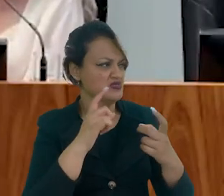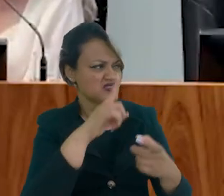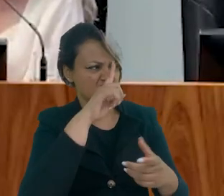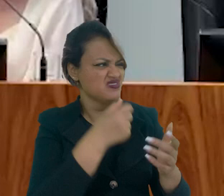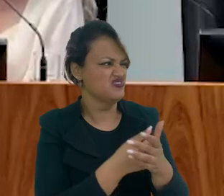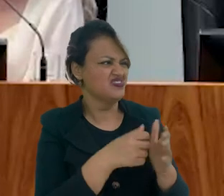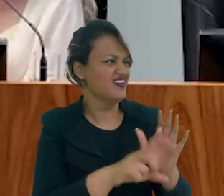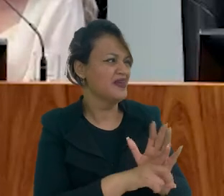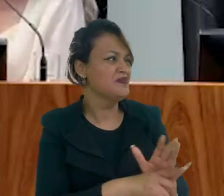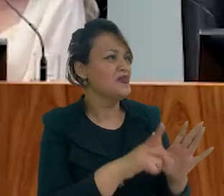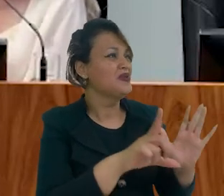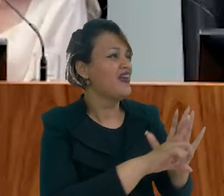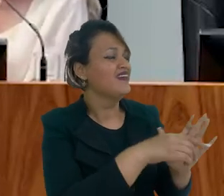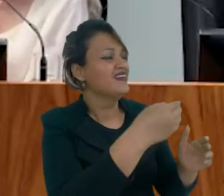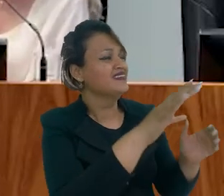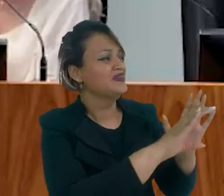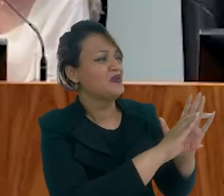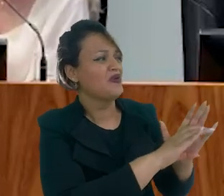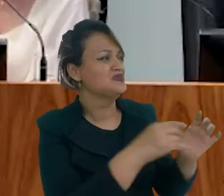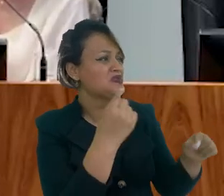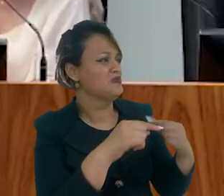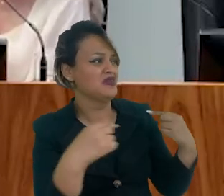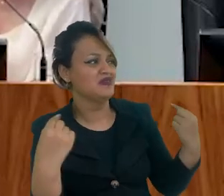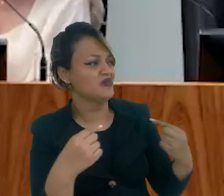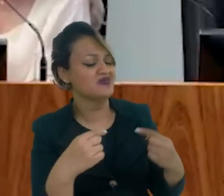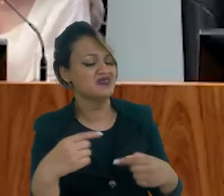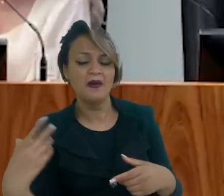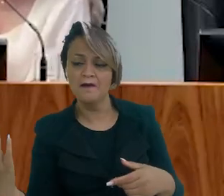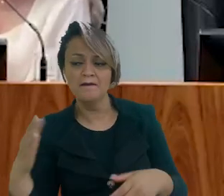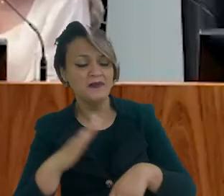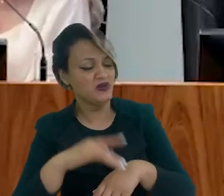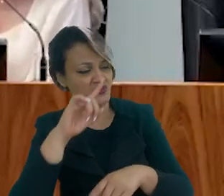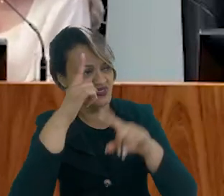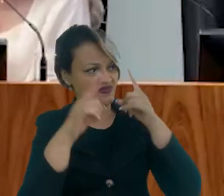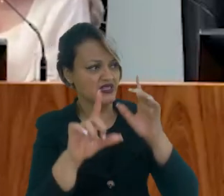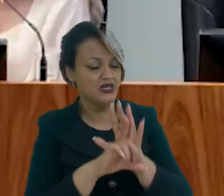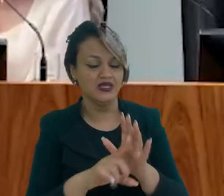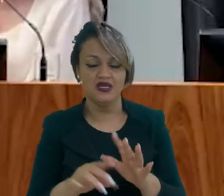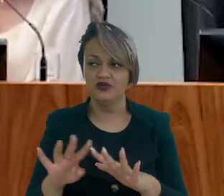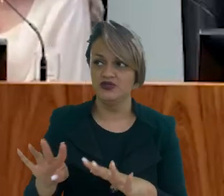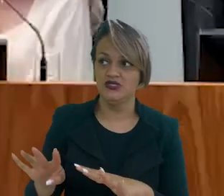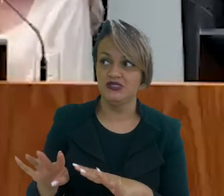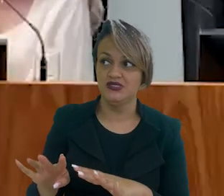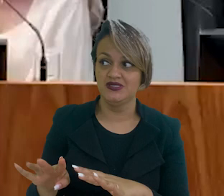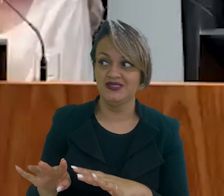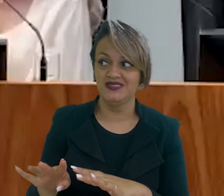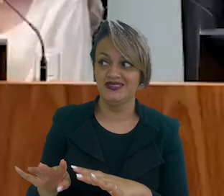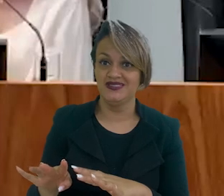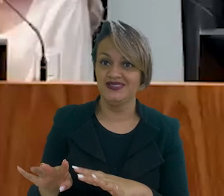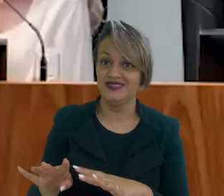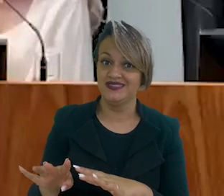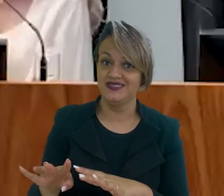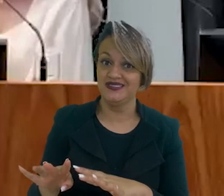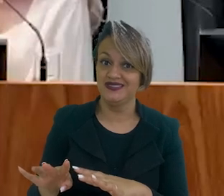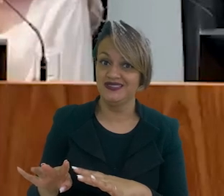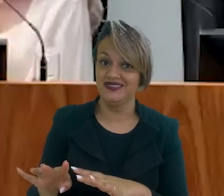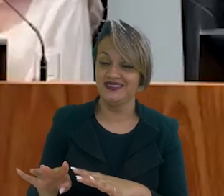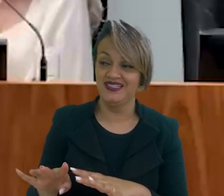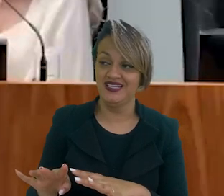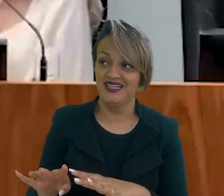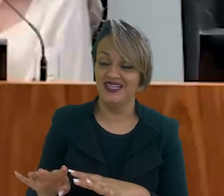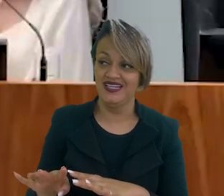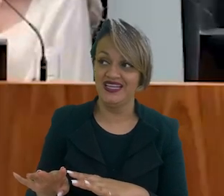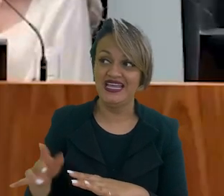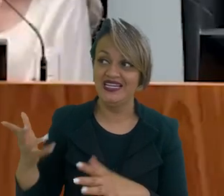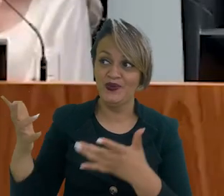determinadas as regras do jogo daí sim primeiro que assim para uma pessoa que não é imagina